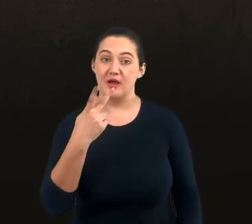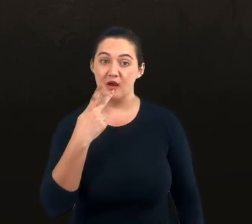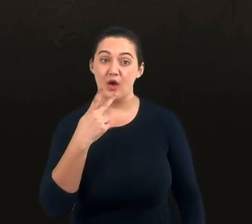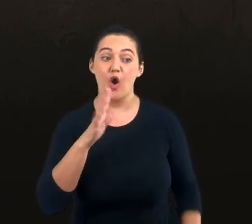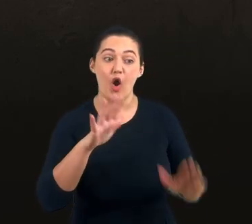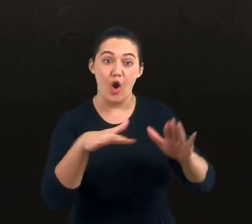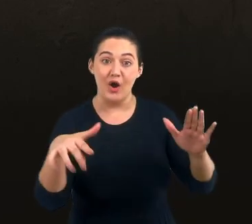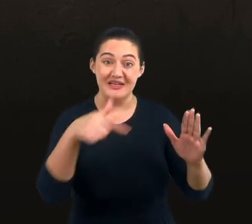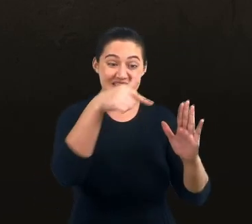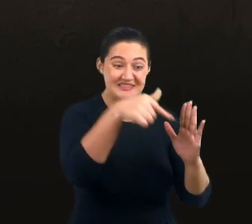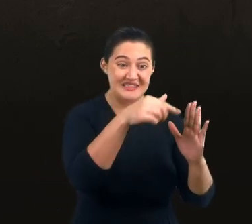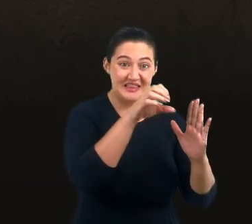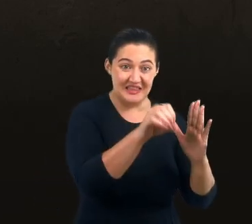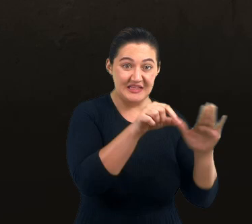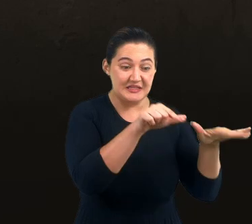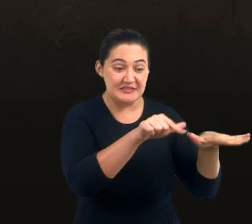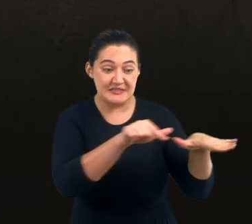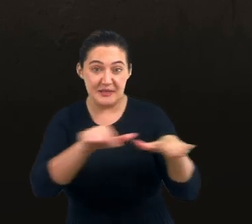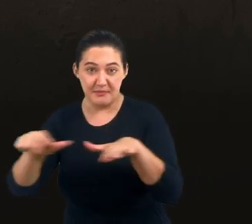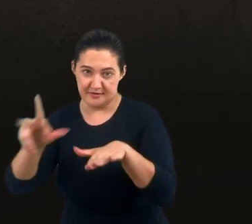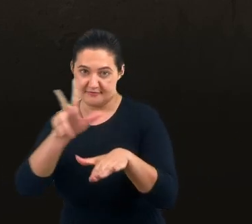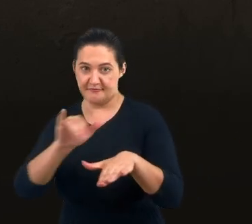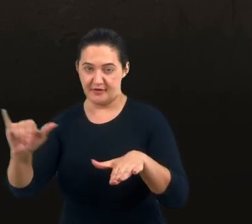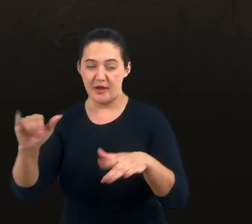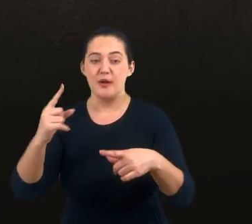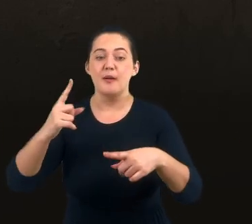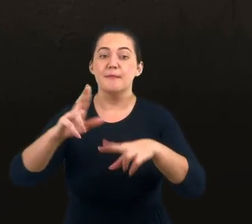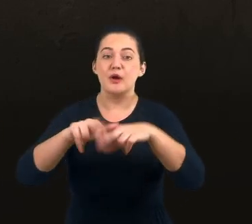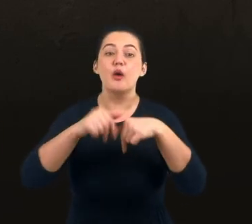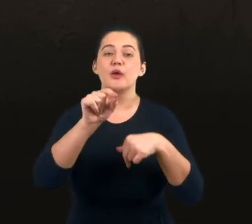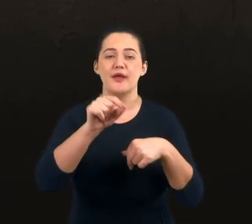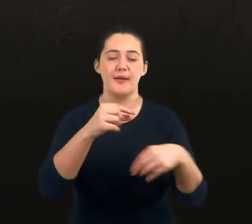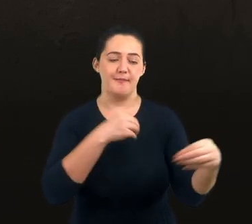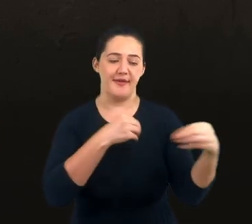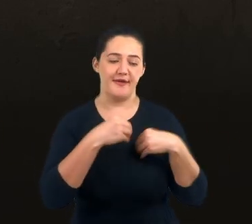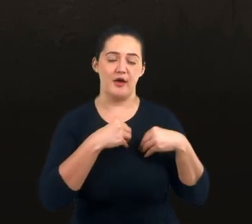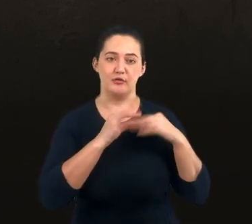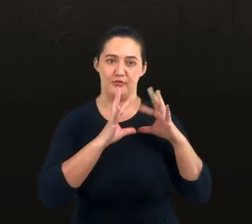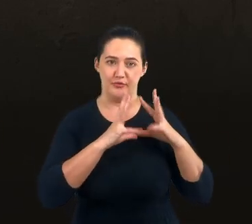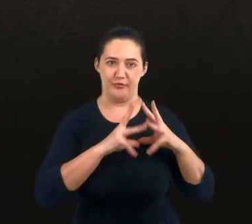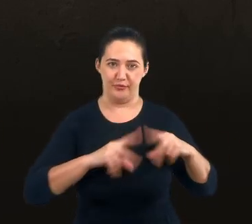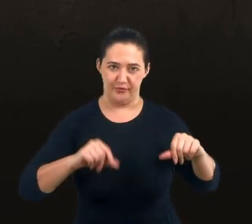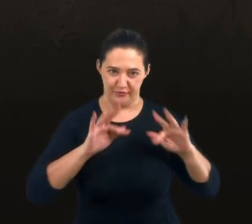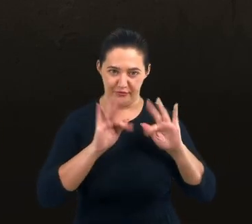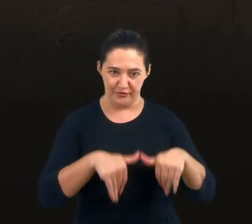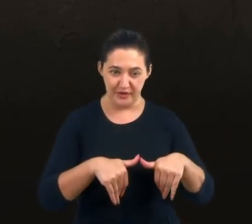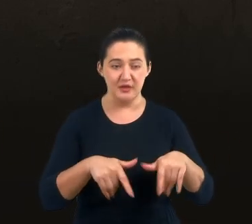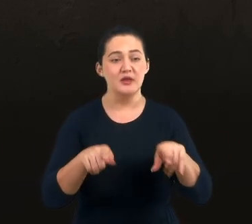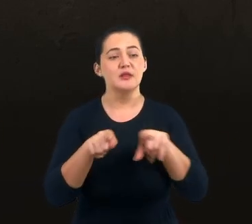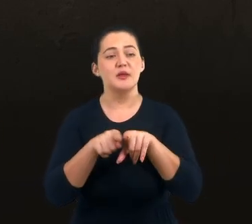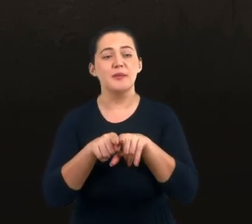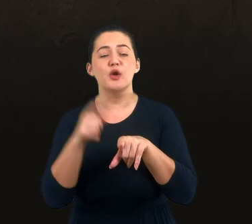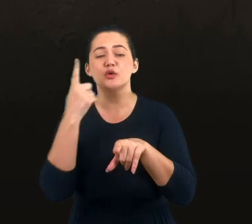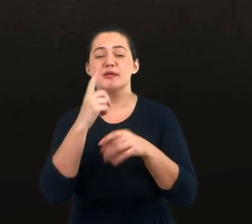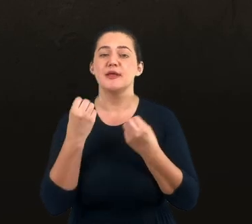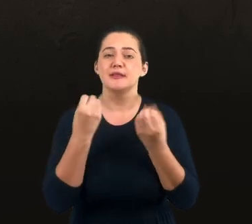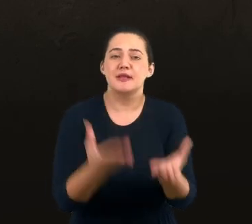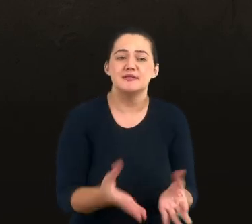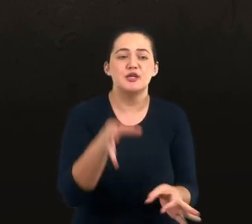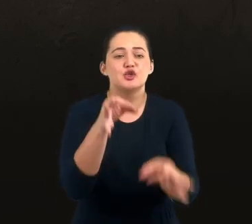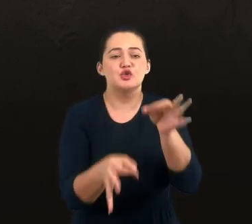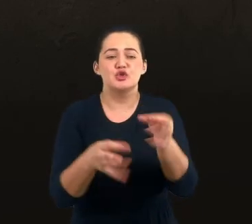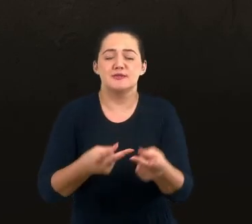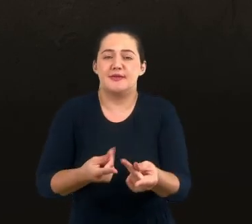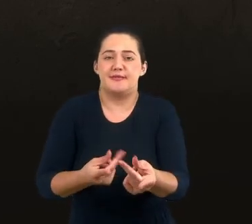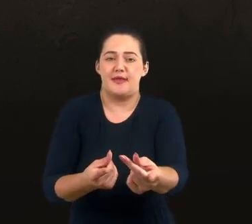anjo ainda diz que 70 semanas estão determinadas para dar fim aos pecados, expiar a iniquidade e também para